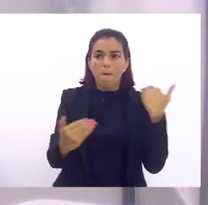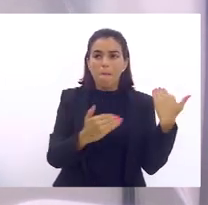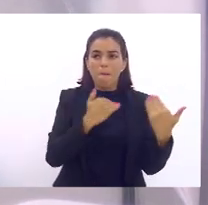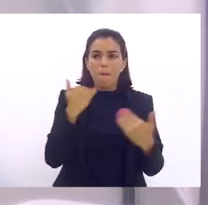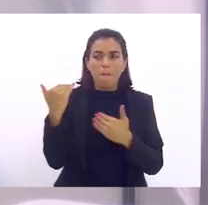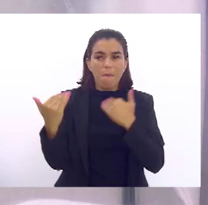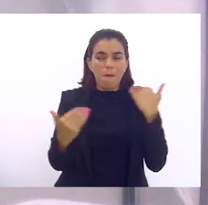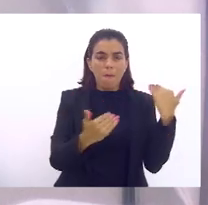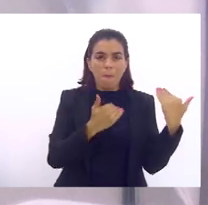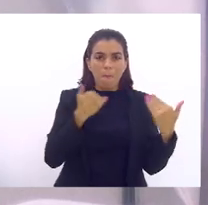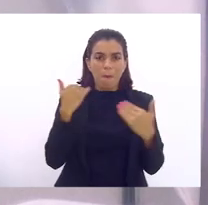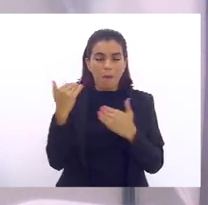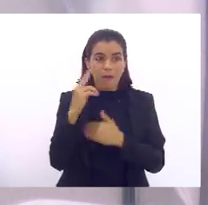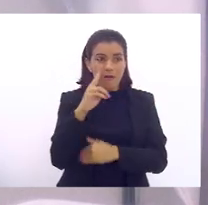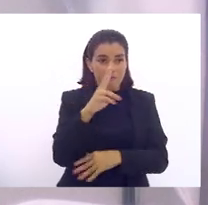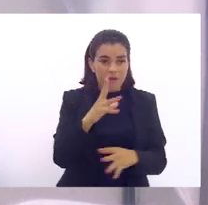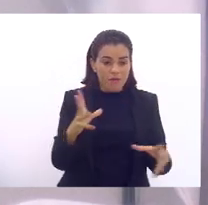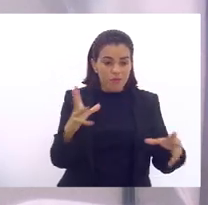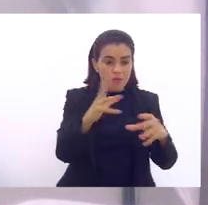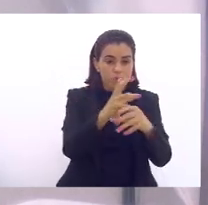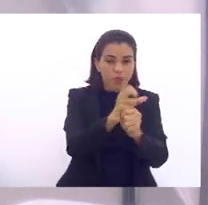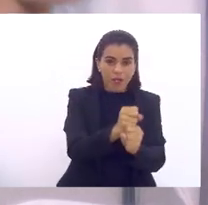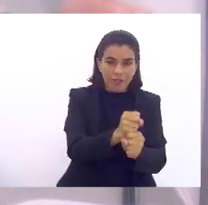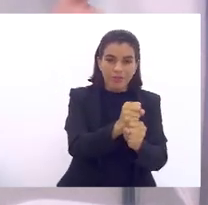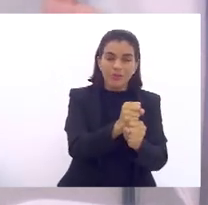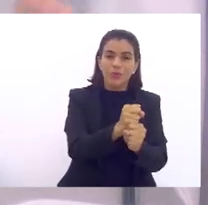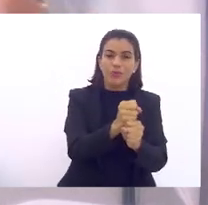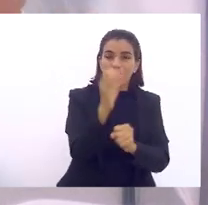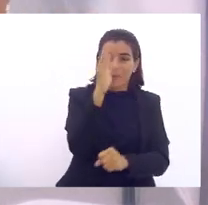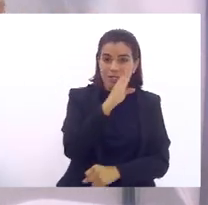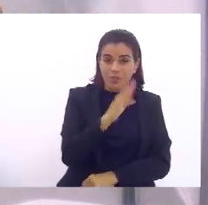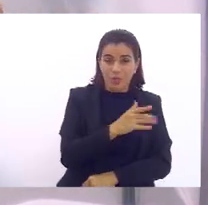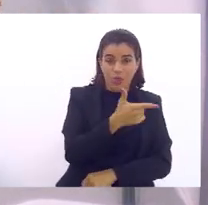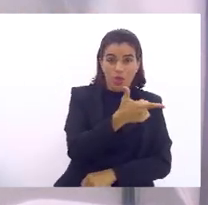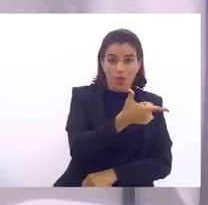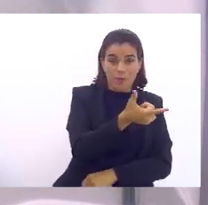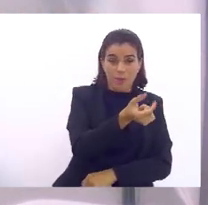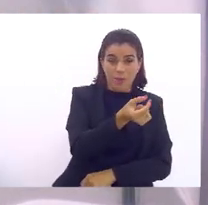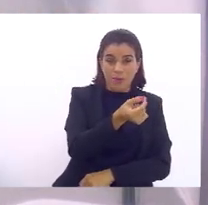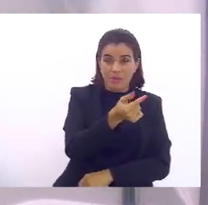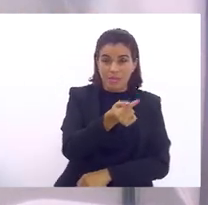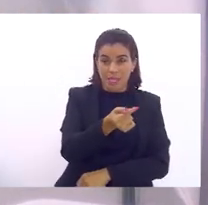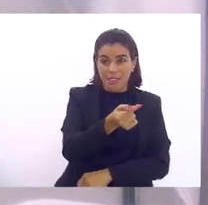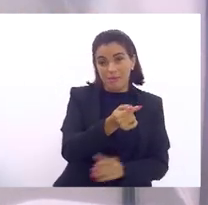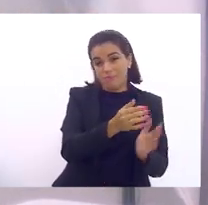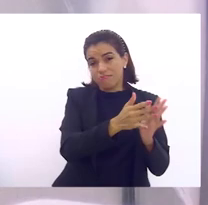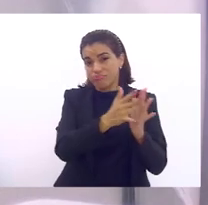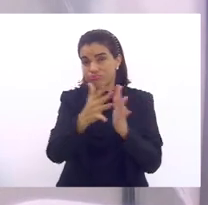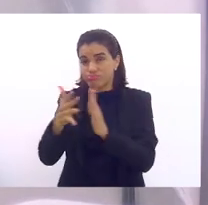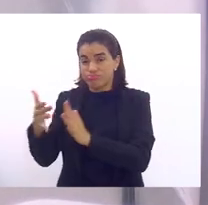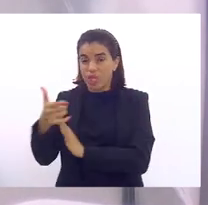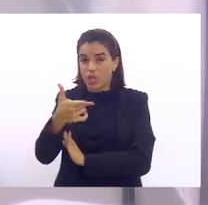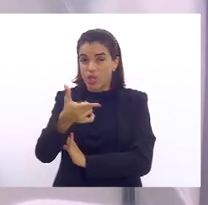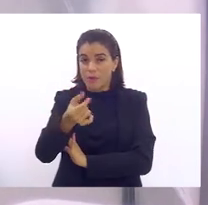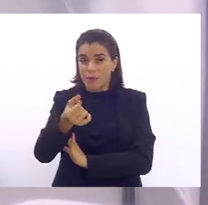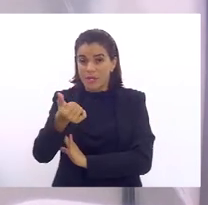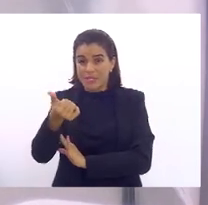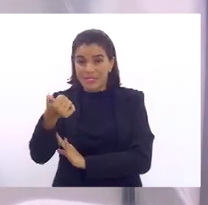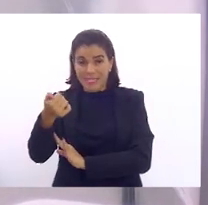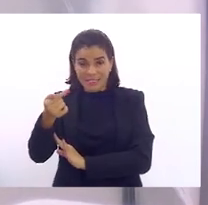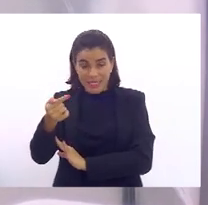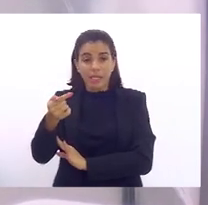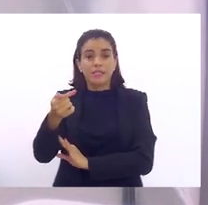de novo e quando a gente vê os dados do Brasil de 2007 a 2017 aumentou também em 30% o feminicídio de